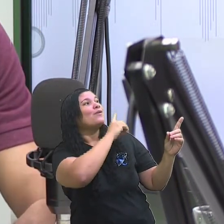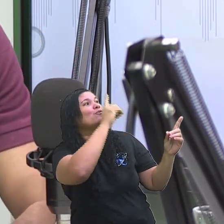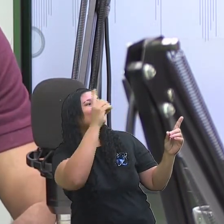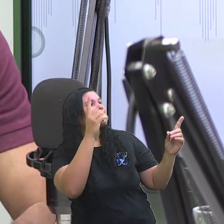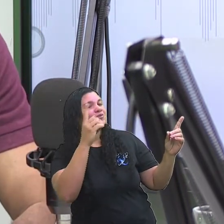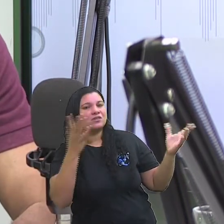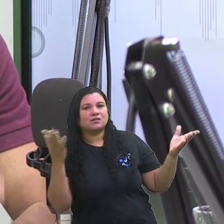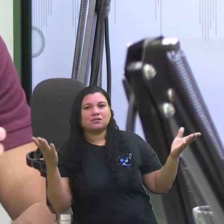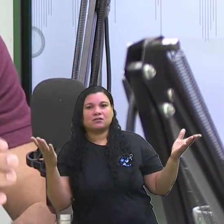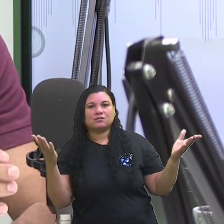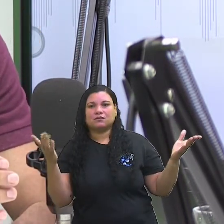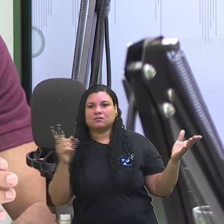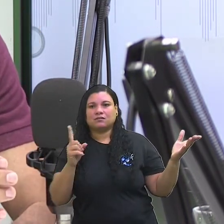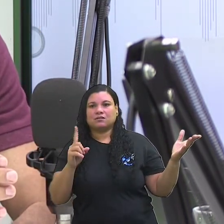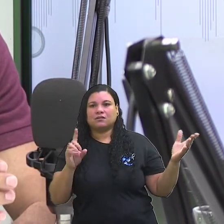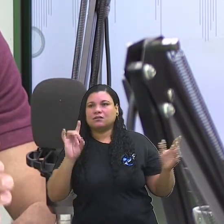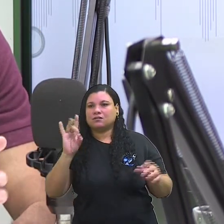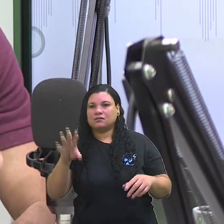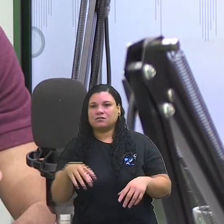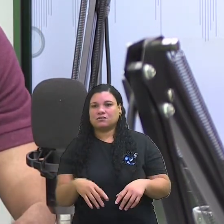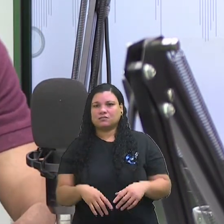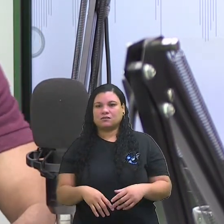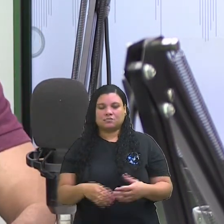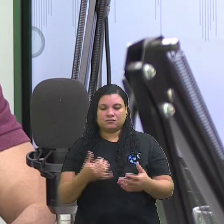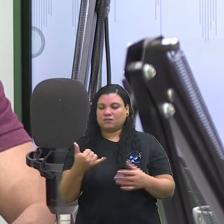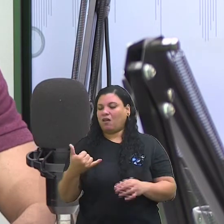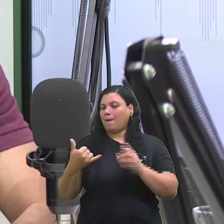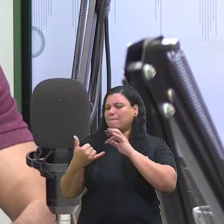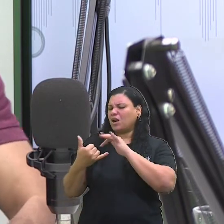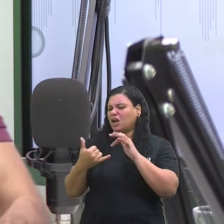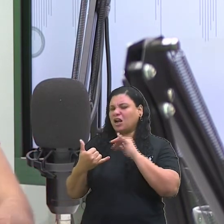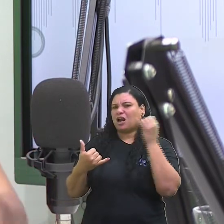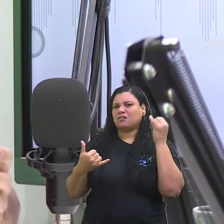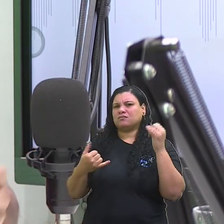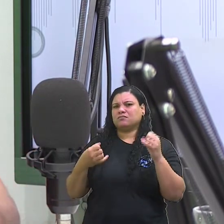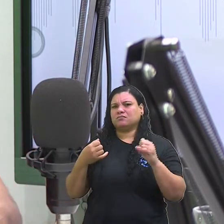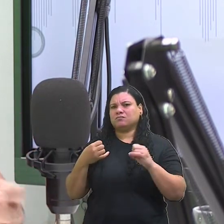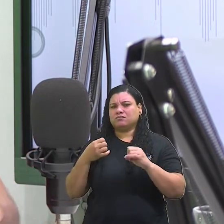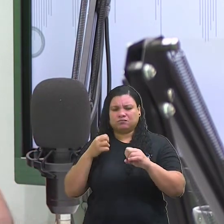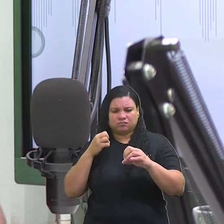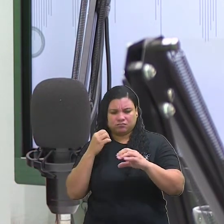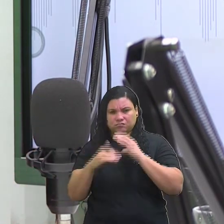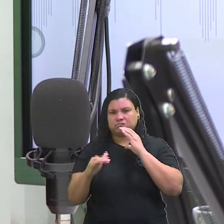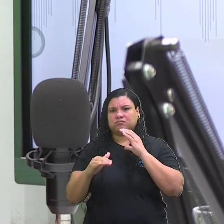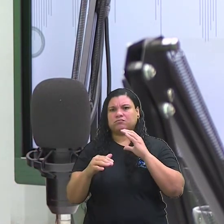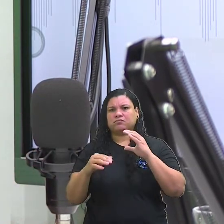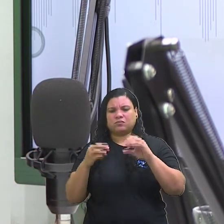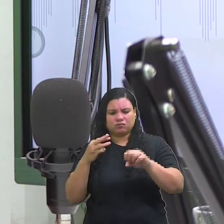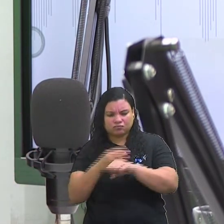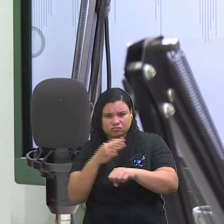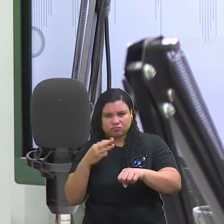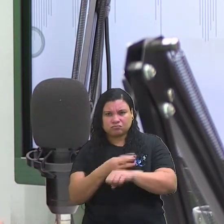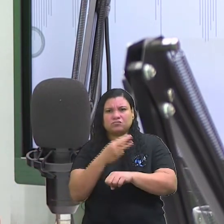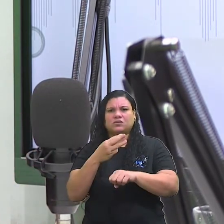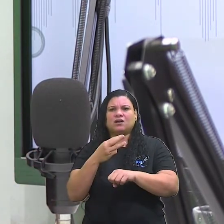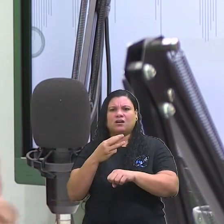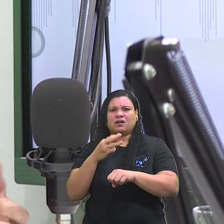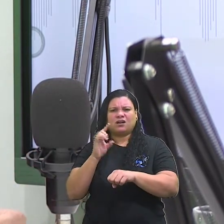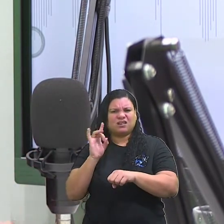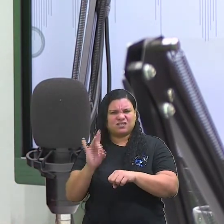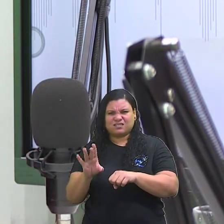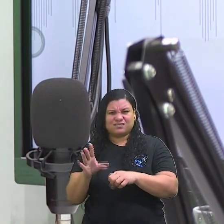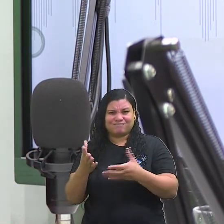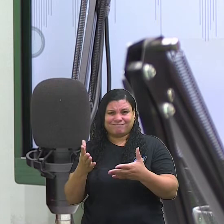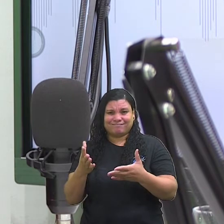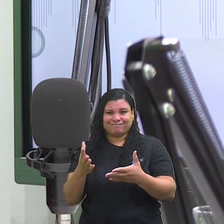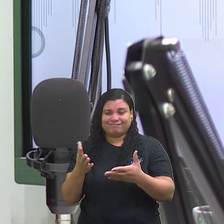olho, nada substitui. É claro que essas novas plataformas podem ajudar. Por exemplo, eu tenho uma irmã que